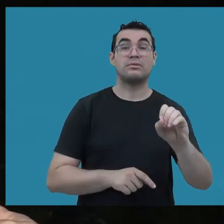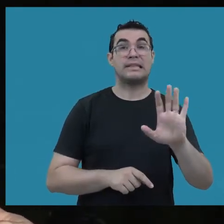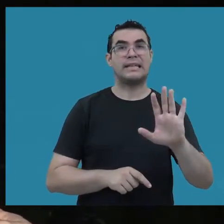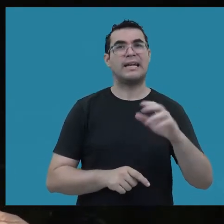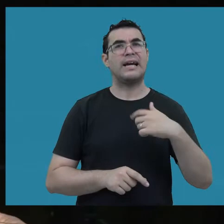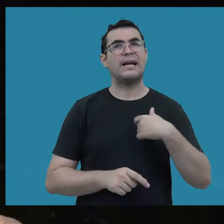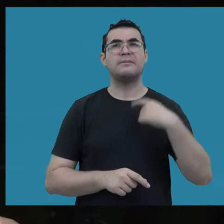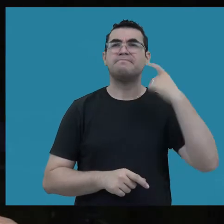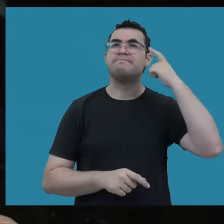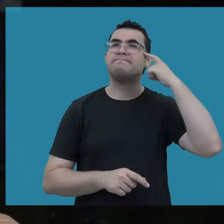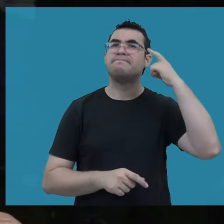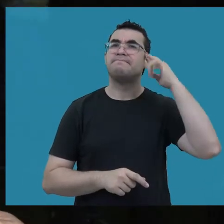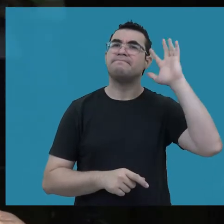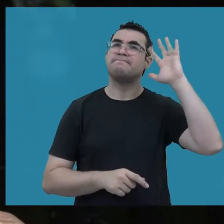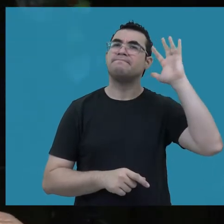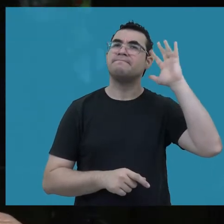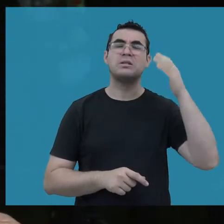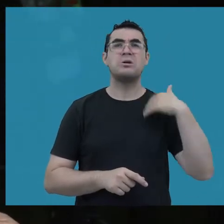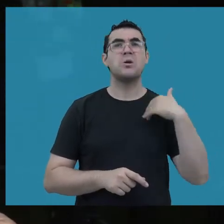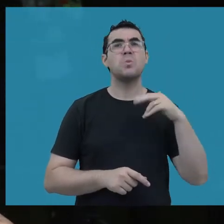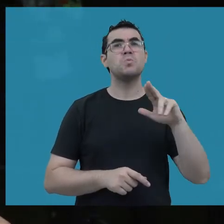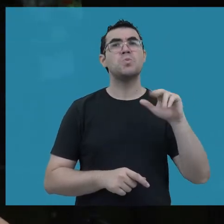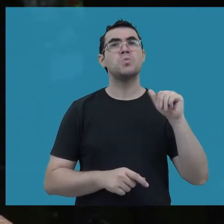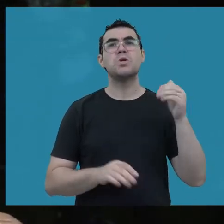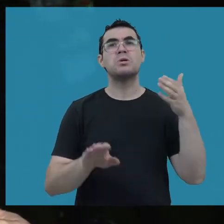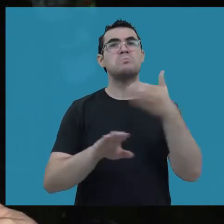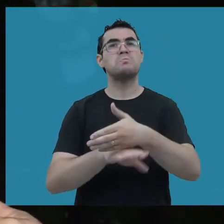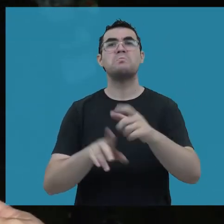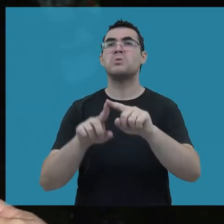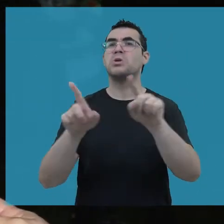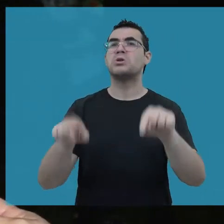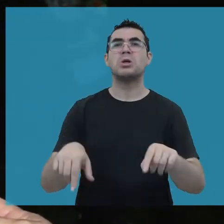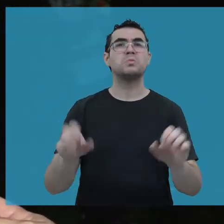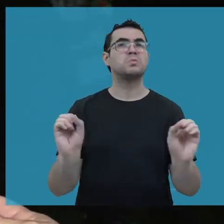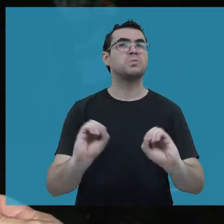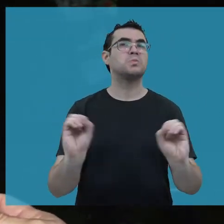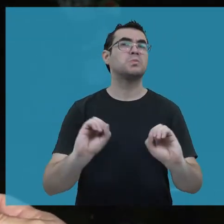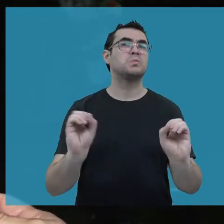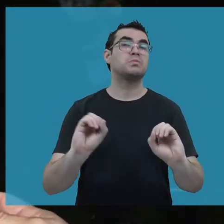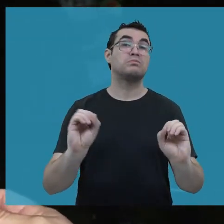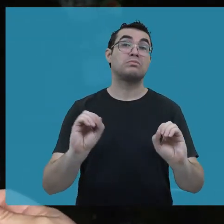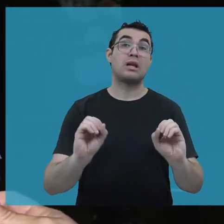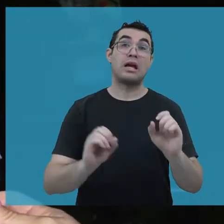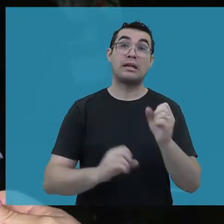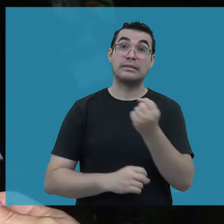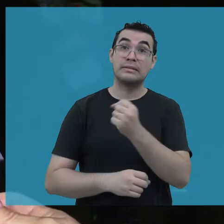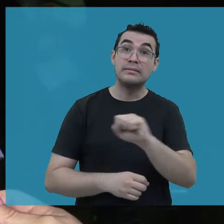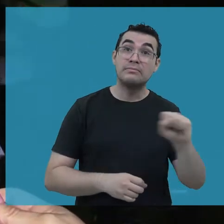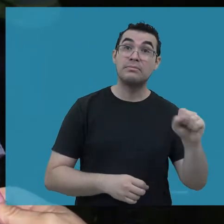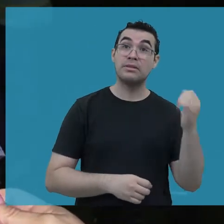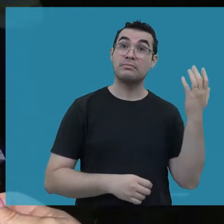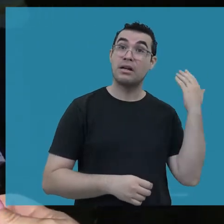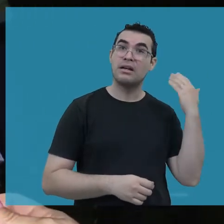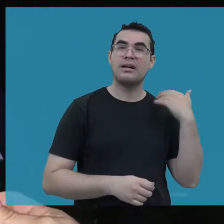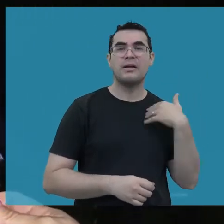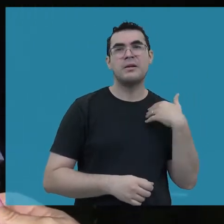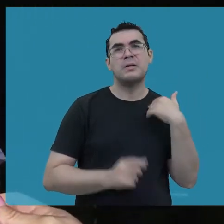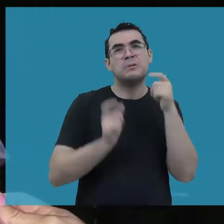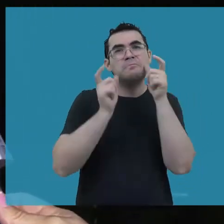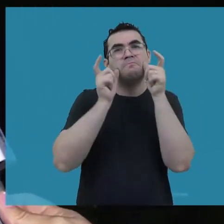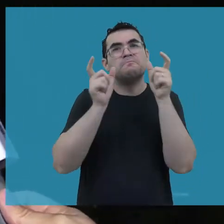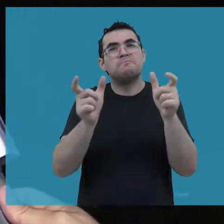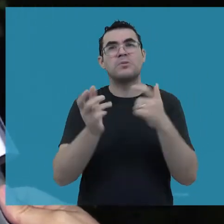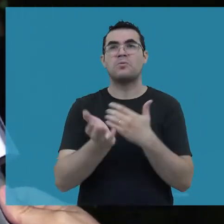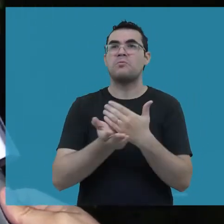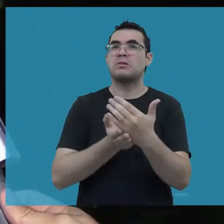na UFC. E sempre soube que tinha projetos belíssimos e nunca me envolvia. E esse semestre passado eu comecei a